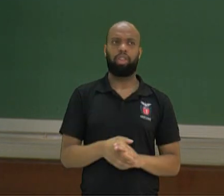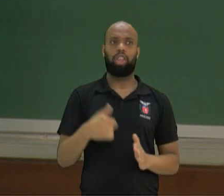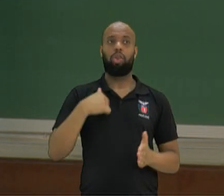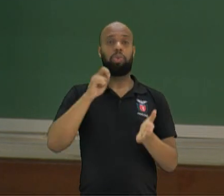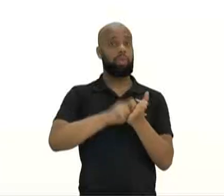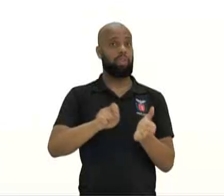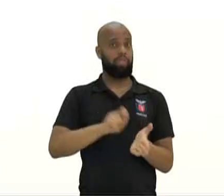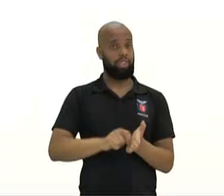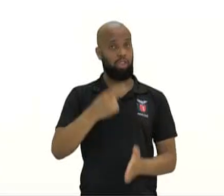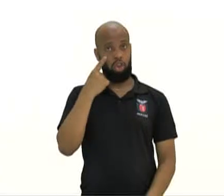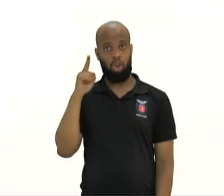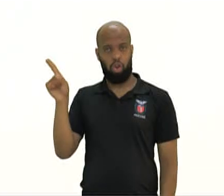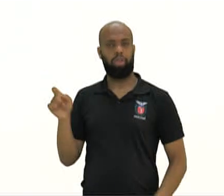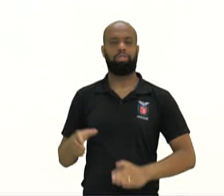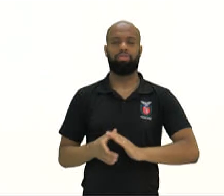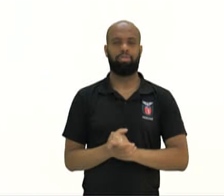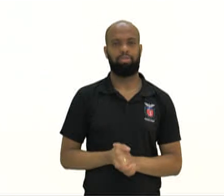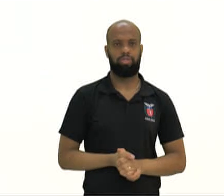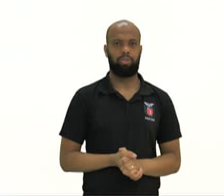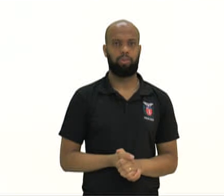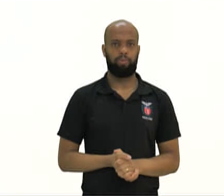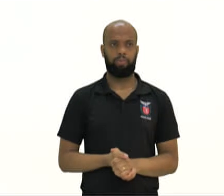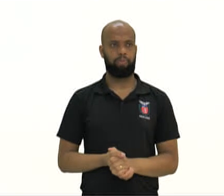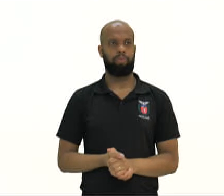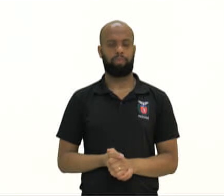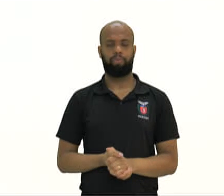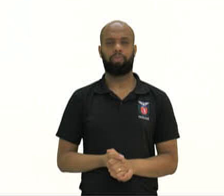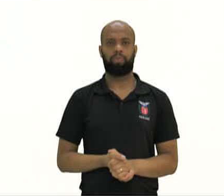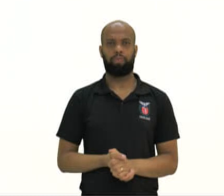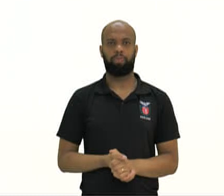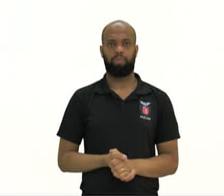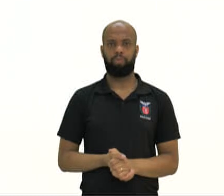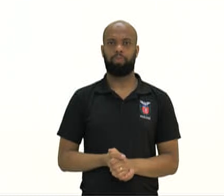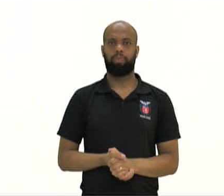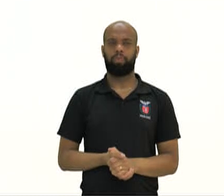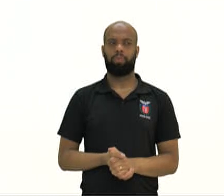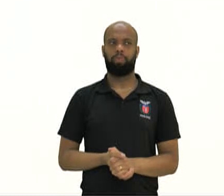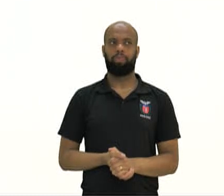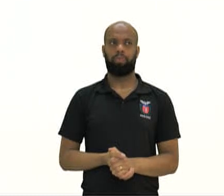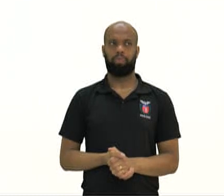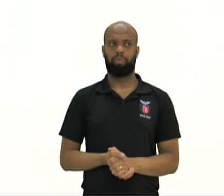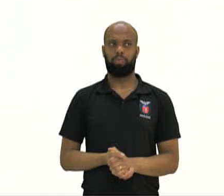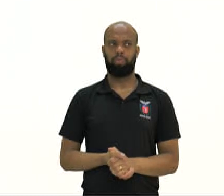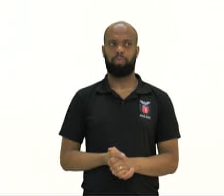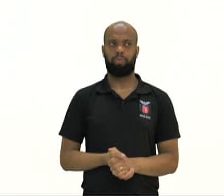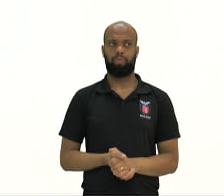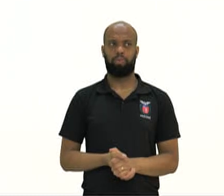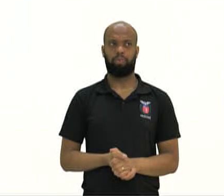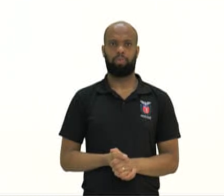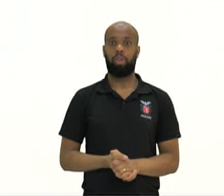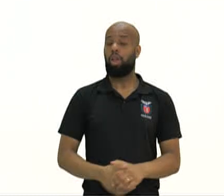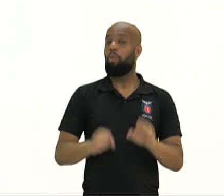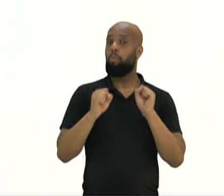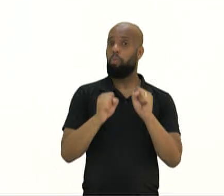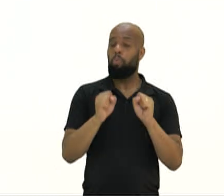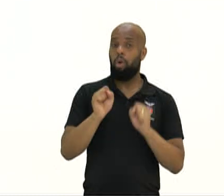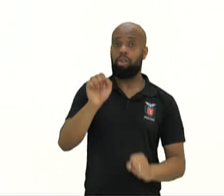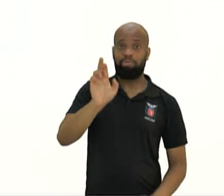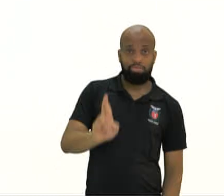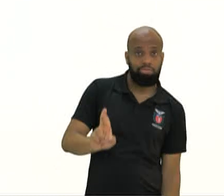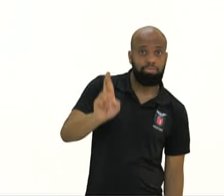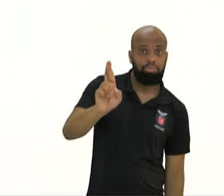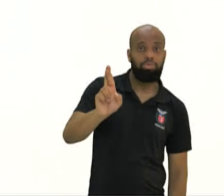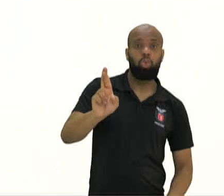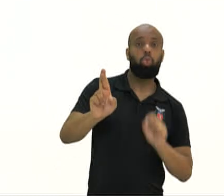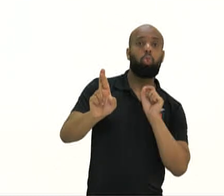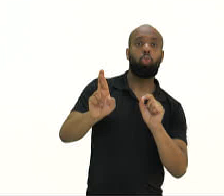assim, olha, it may represent what love means in different parts of the world. Pode representar o